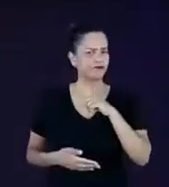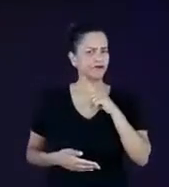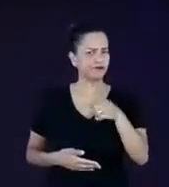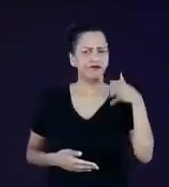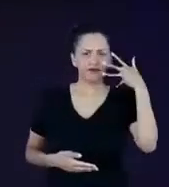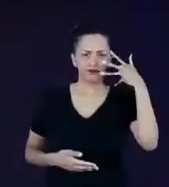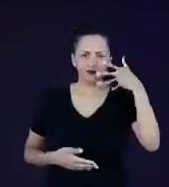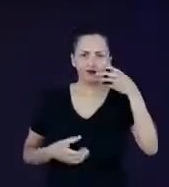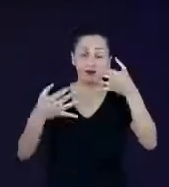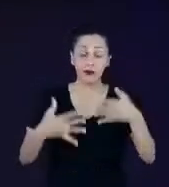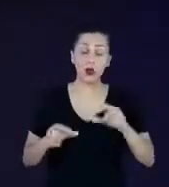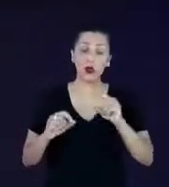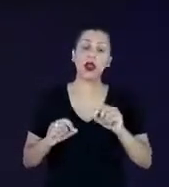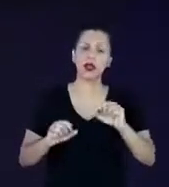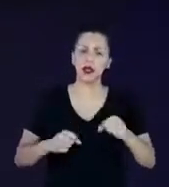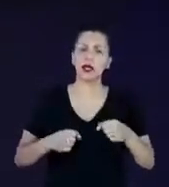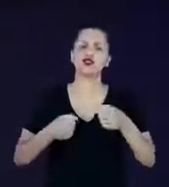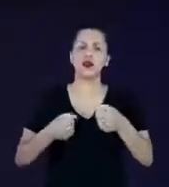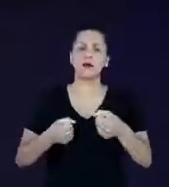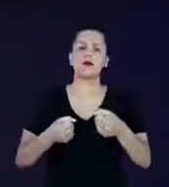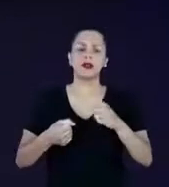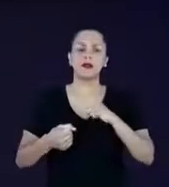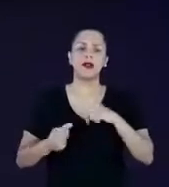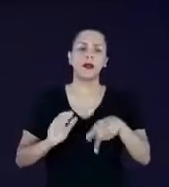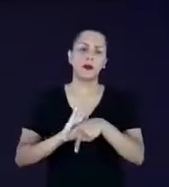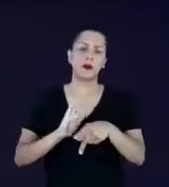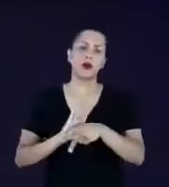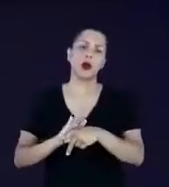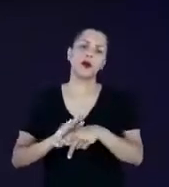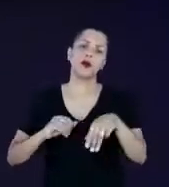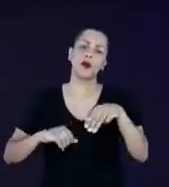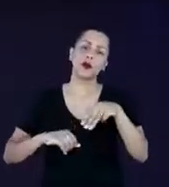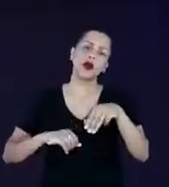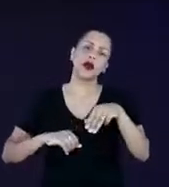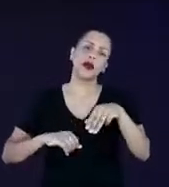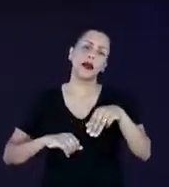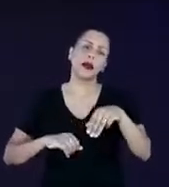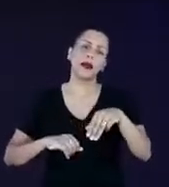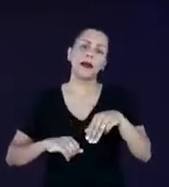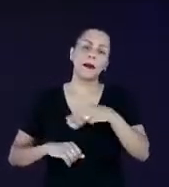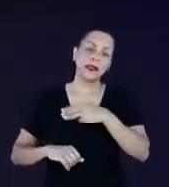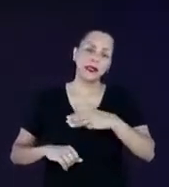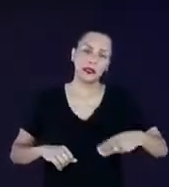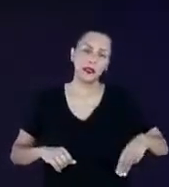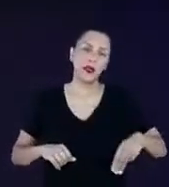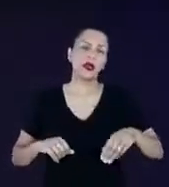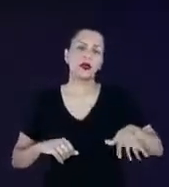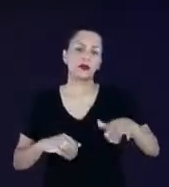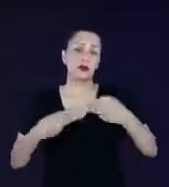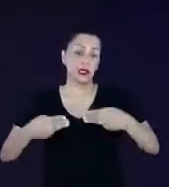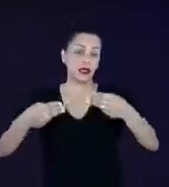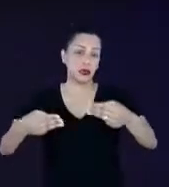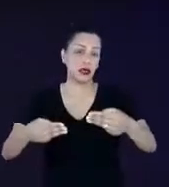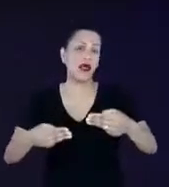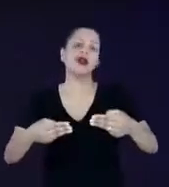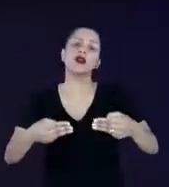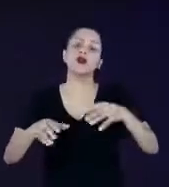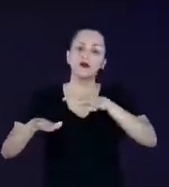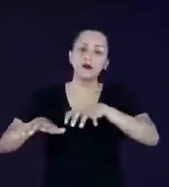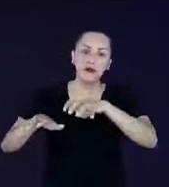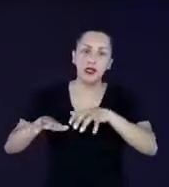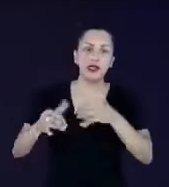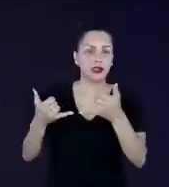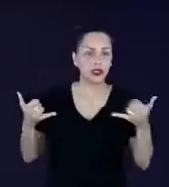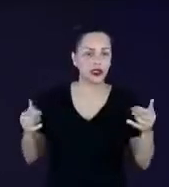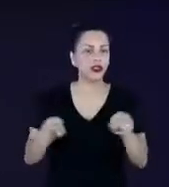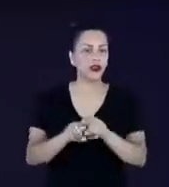do Ministério de Minas e Energia, né, nos temas aqui de modernização do setor e também de protagonismo nesses